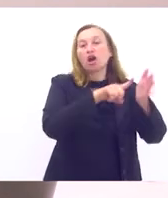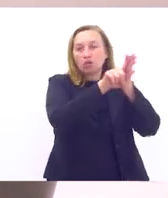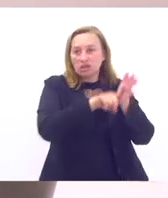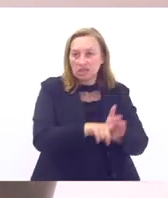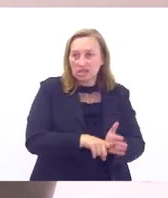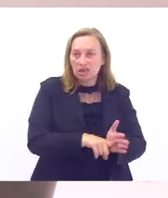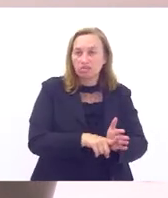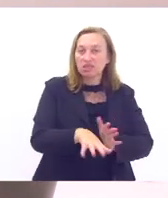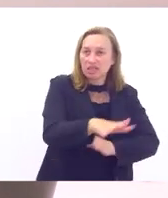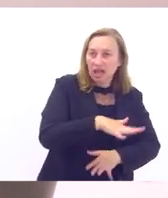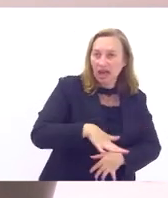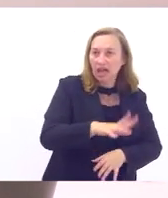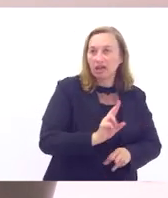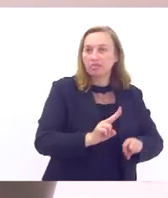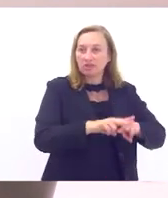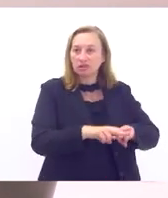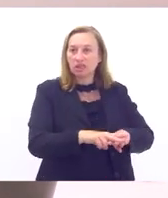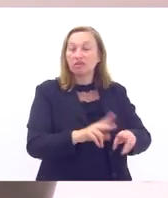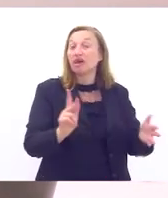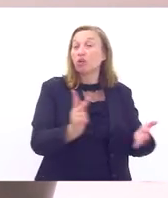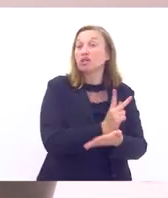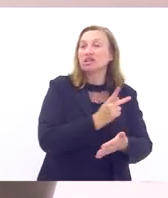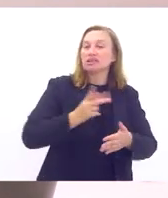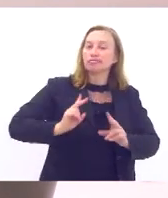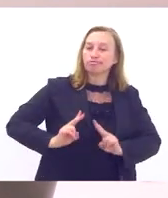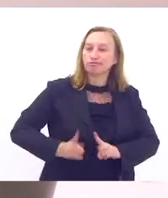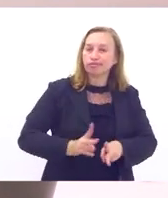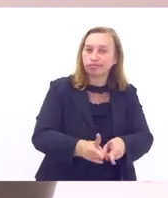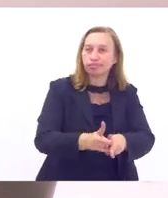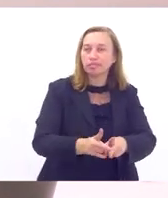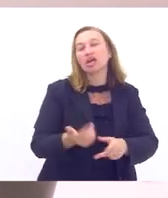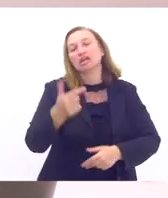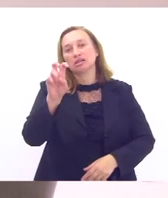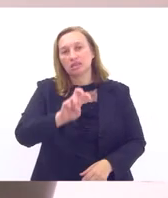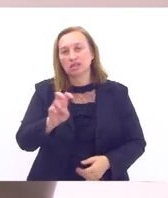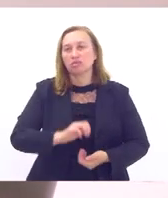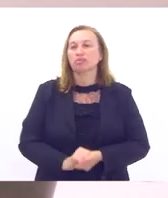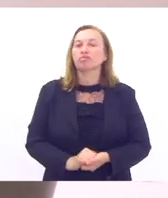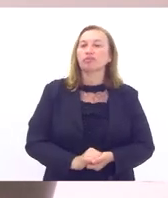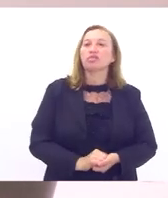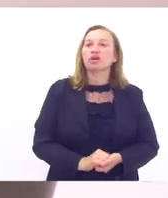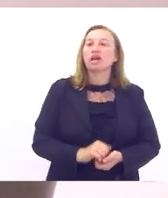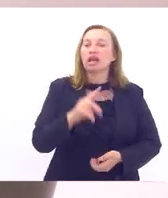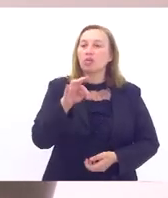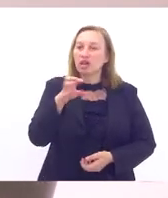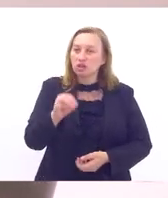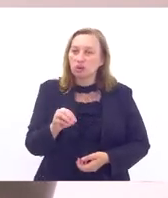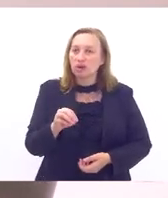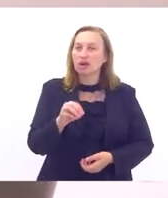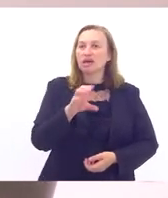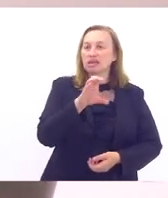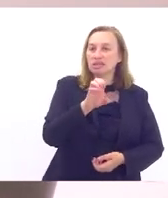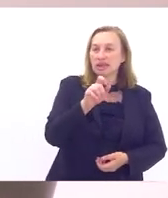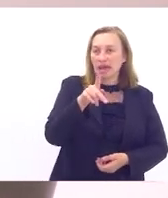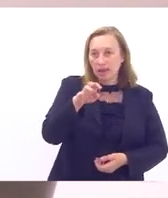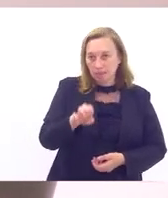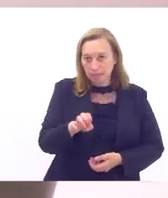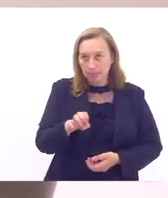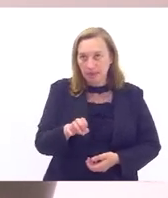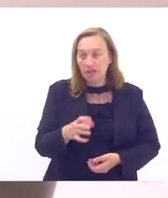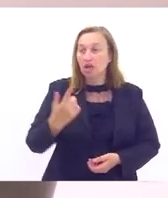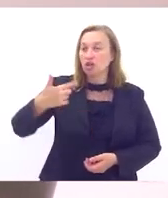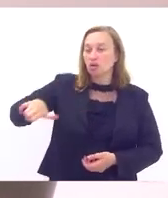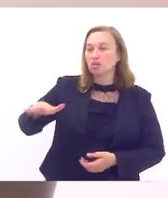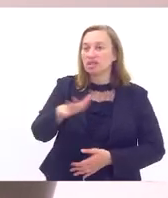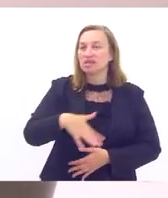pelas unidades, esse fato vem ocorrendo frequentemente. 5. Considerando que o laboratório da SEAP atende, além dos hospitais da SEAP, outras